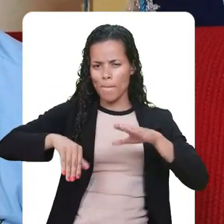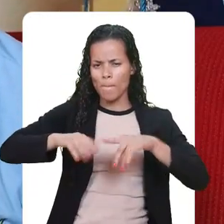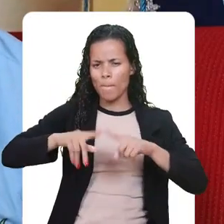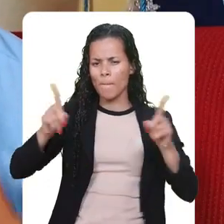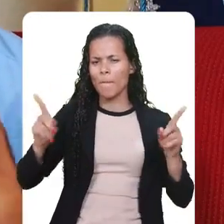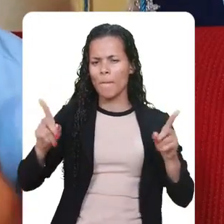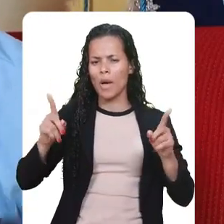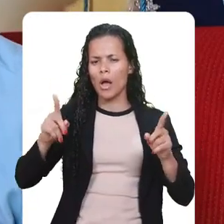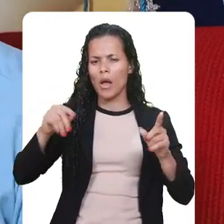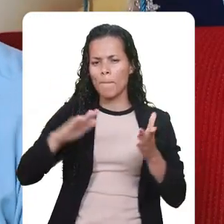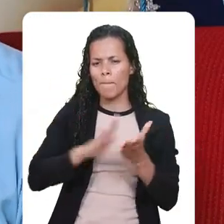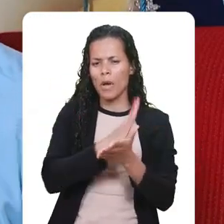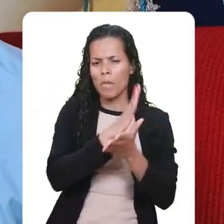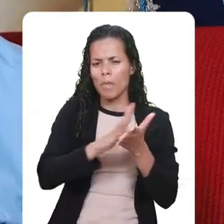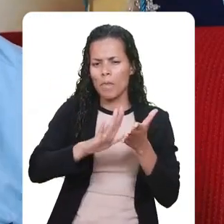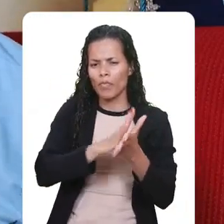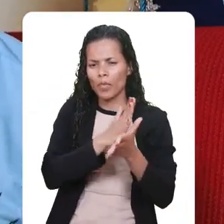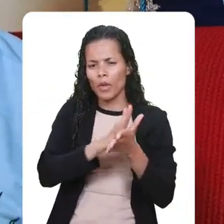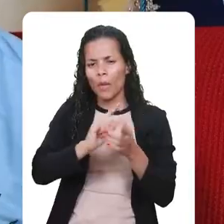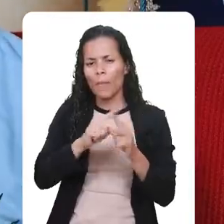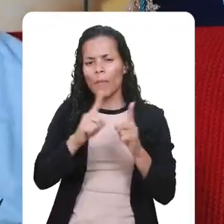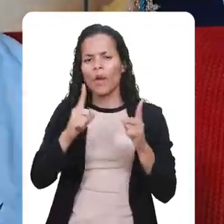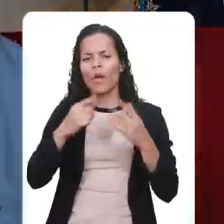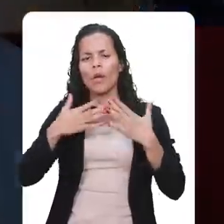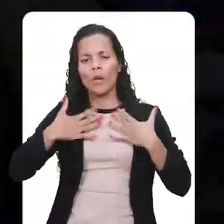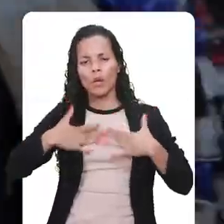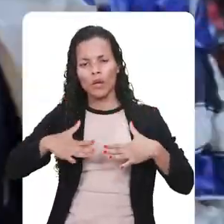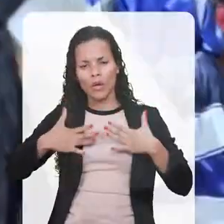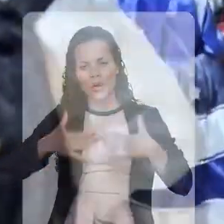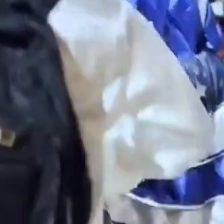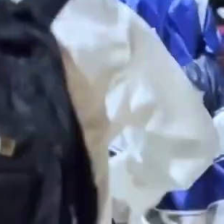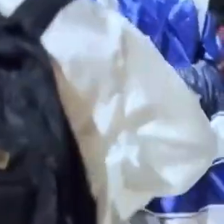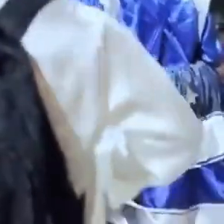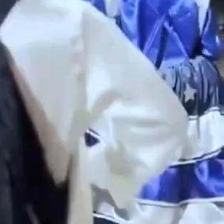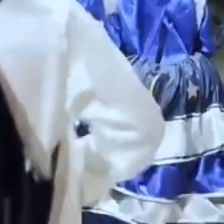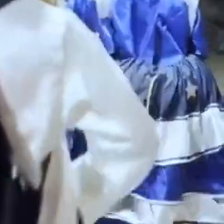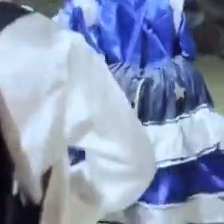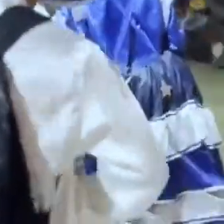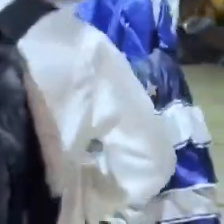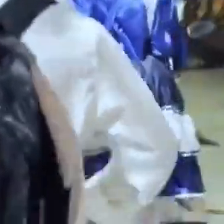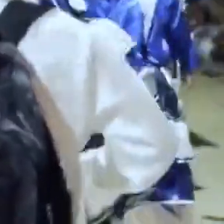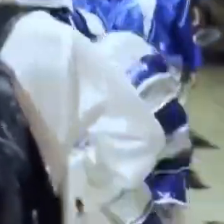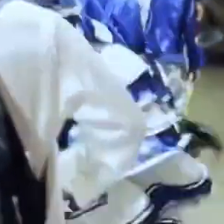mais compassada, é uma batucada mais lenta.